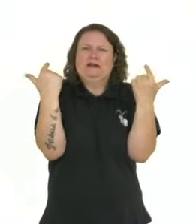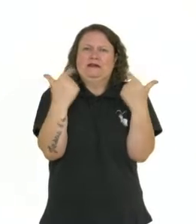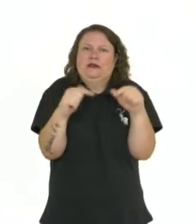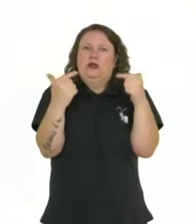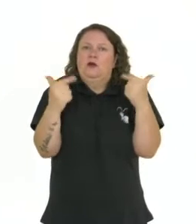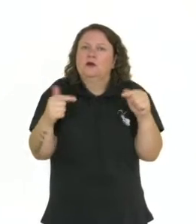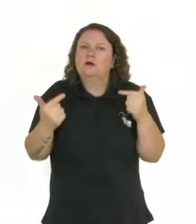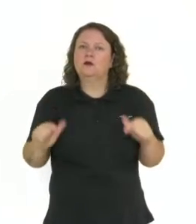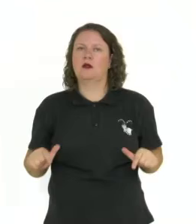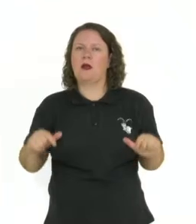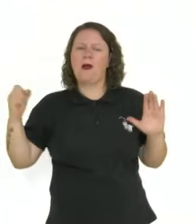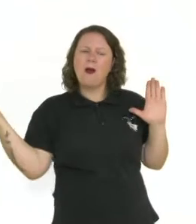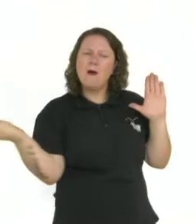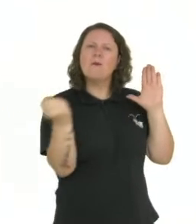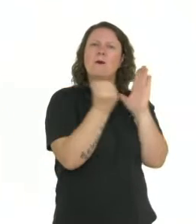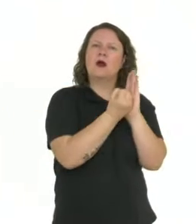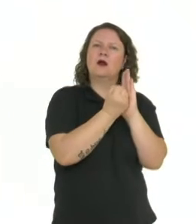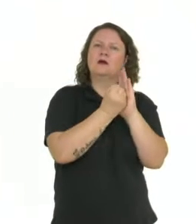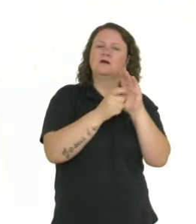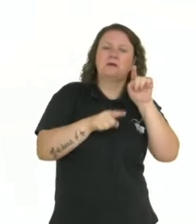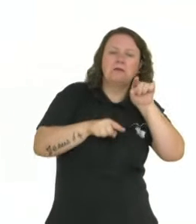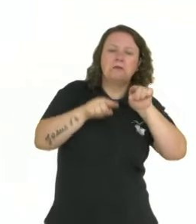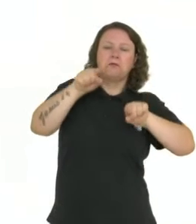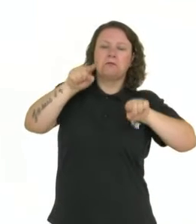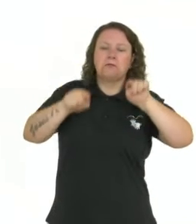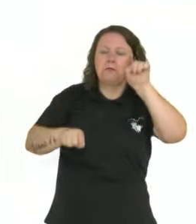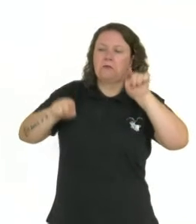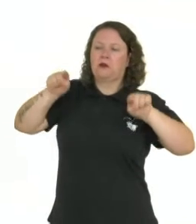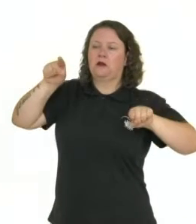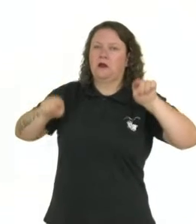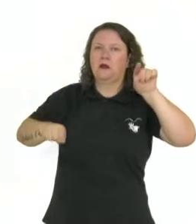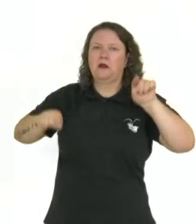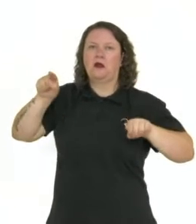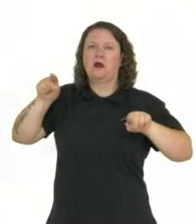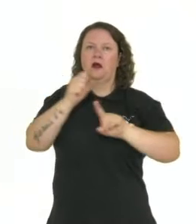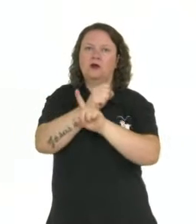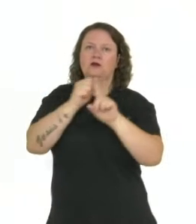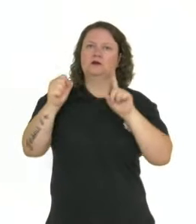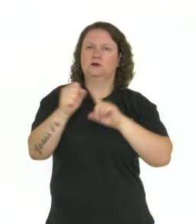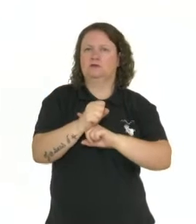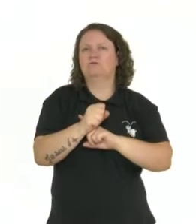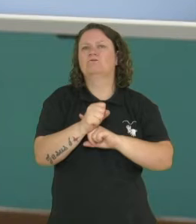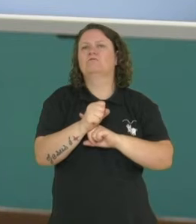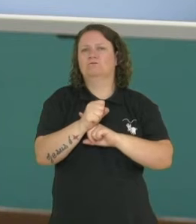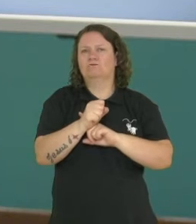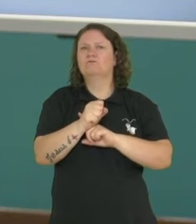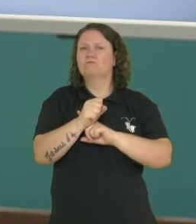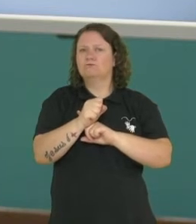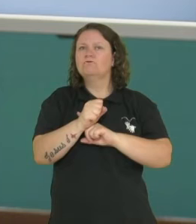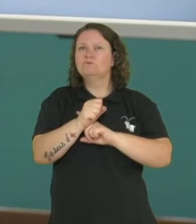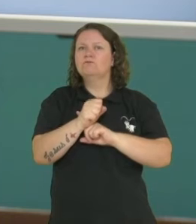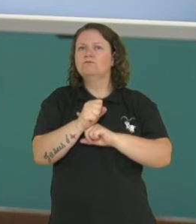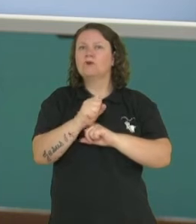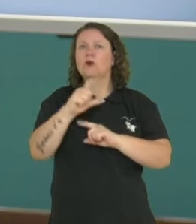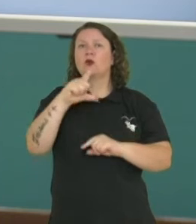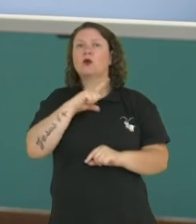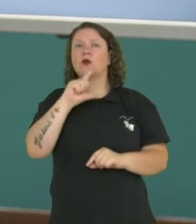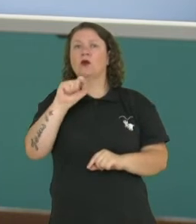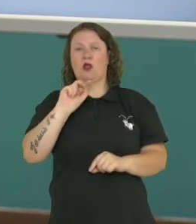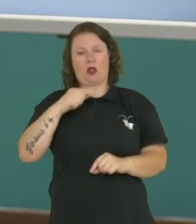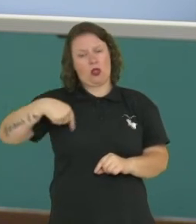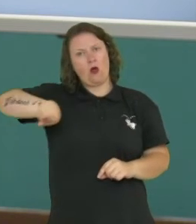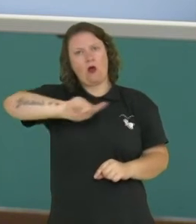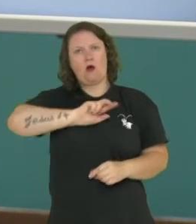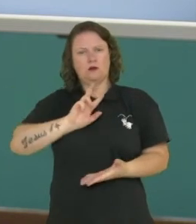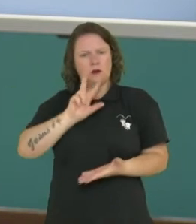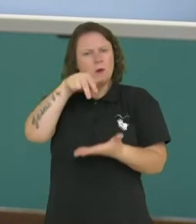grandes desigualdades sociais. E nós esperamos então que você tenha colocado aí, né, que nós devemos se posicionar quanto a isso, né,